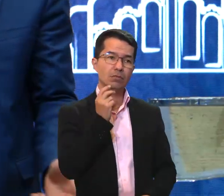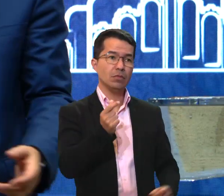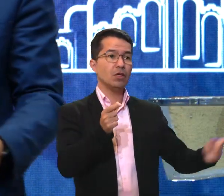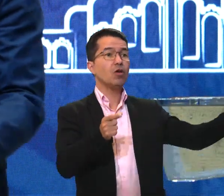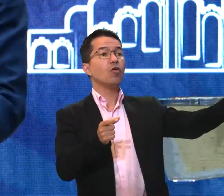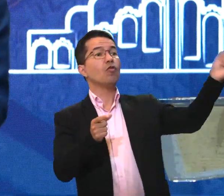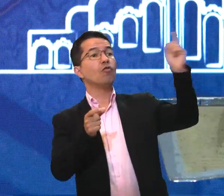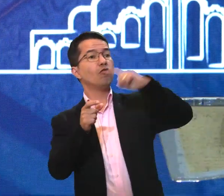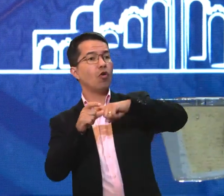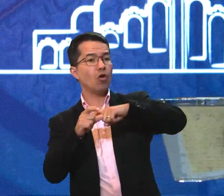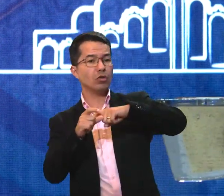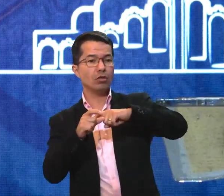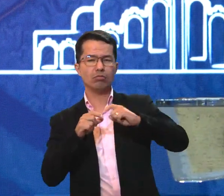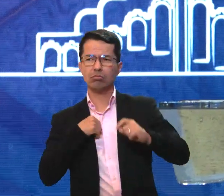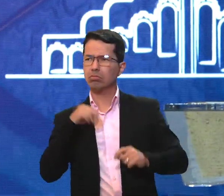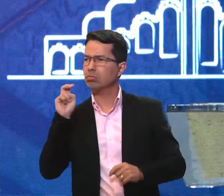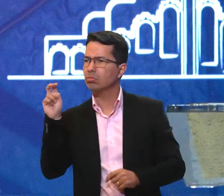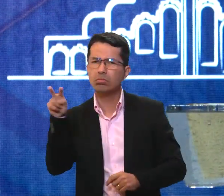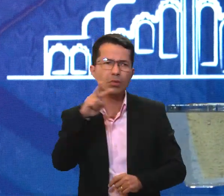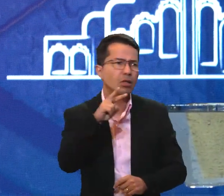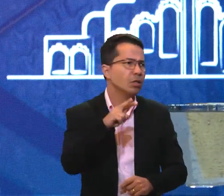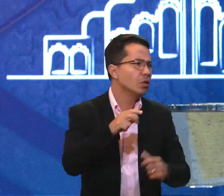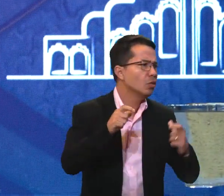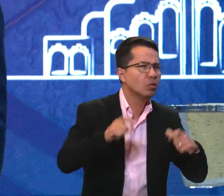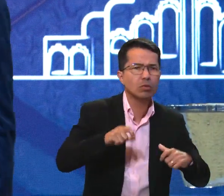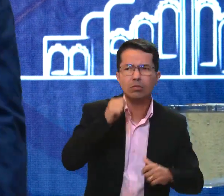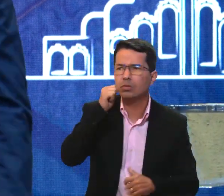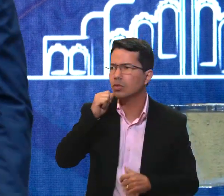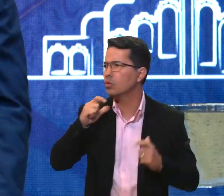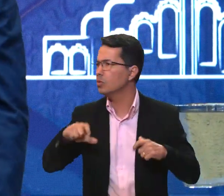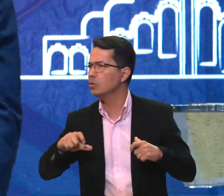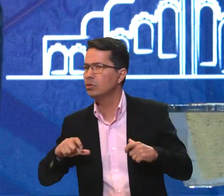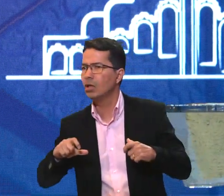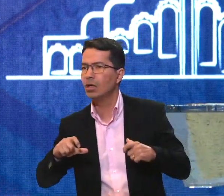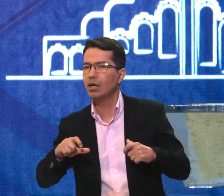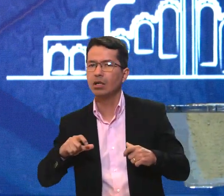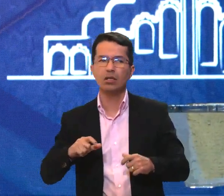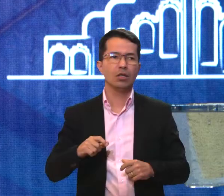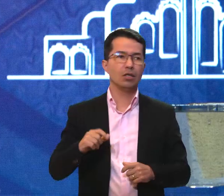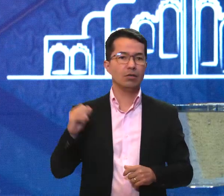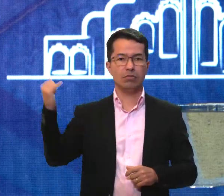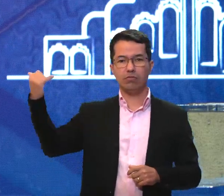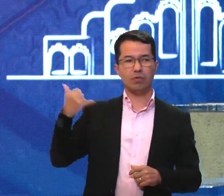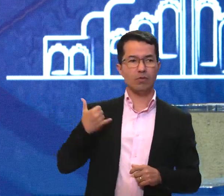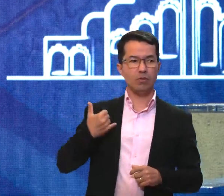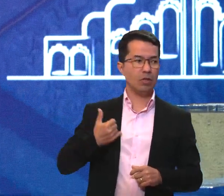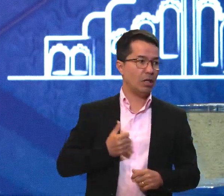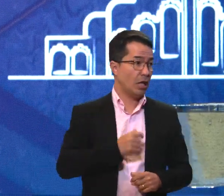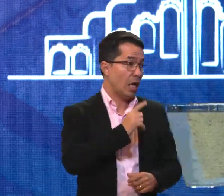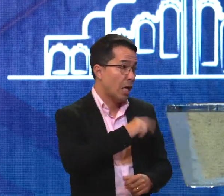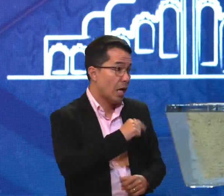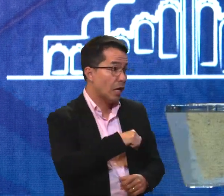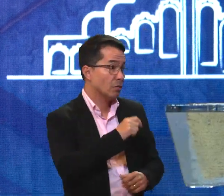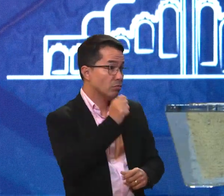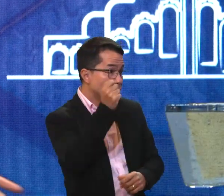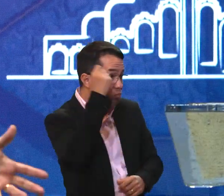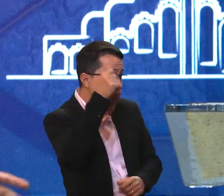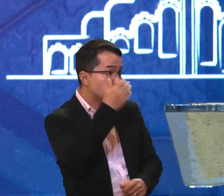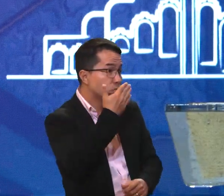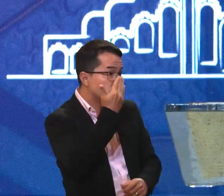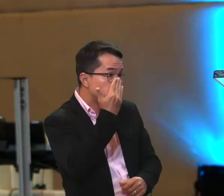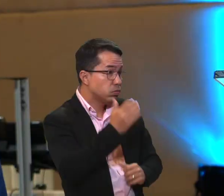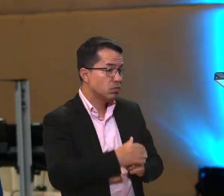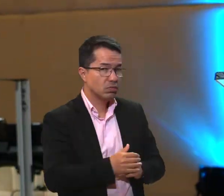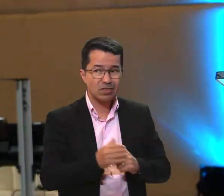encontra, então ele descobre que ela tinha se tornado uma garota de programa. Vai procurar aquela moça e vai dizer o que